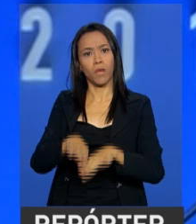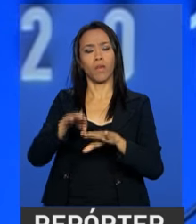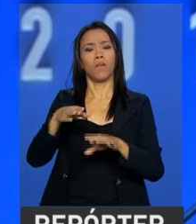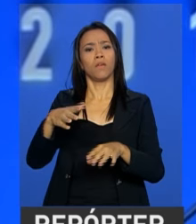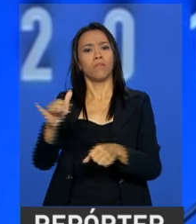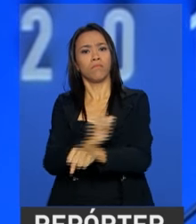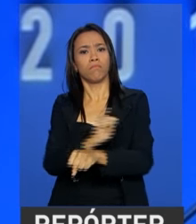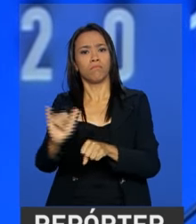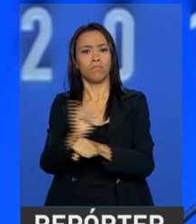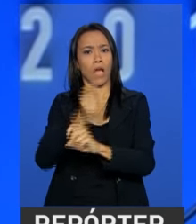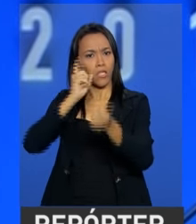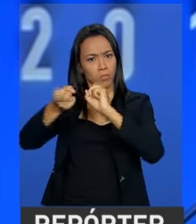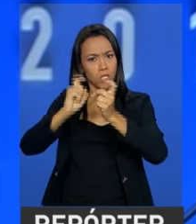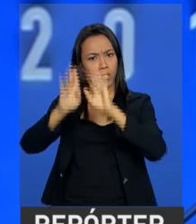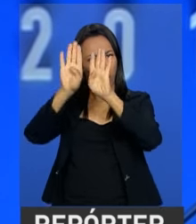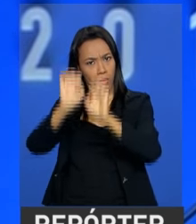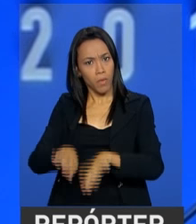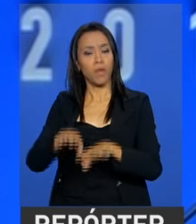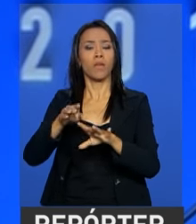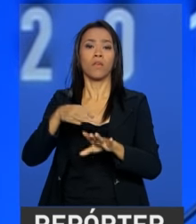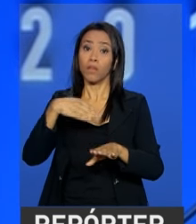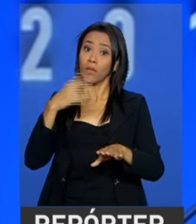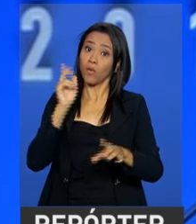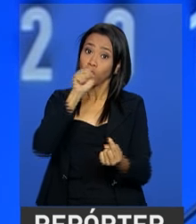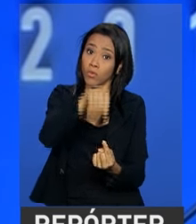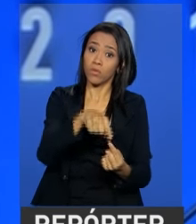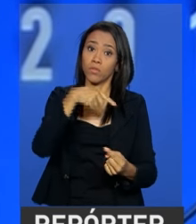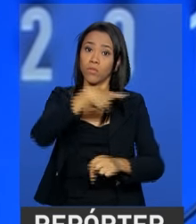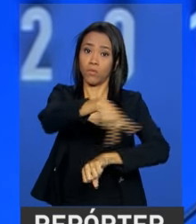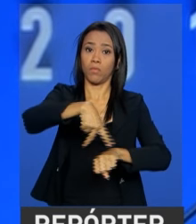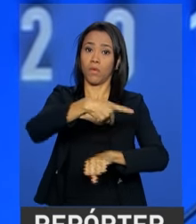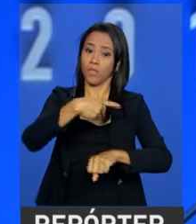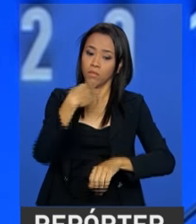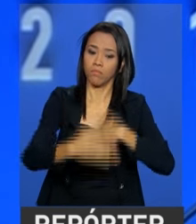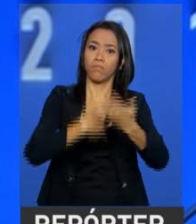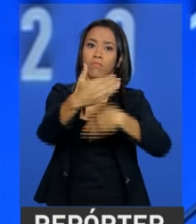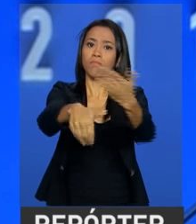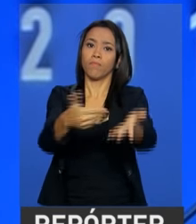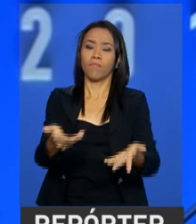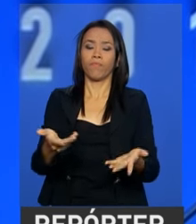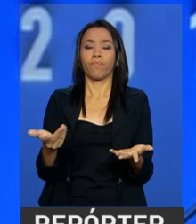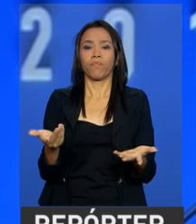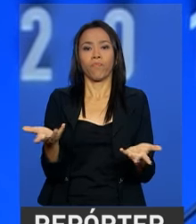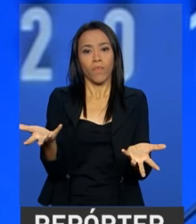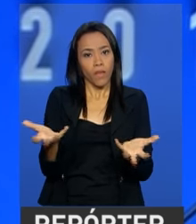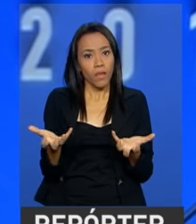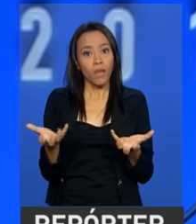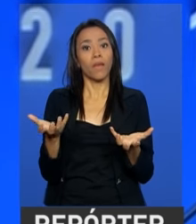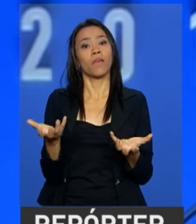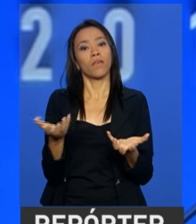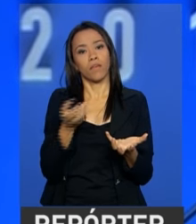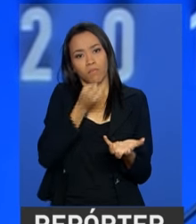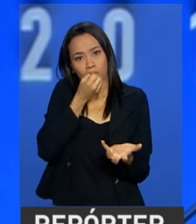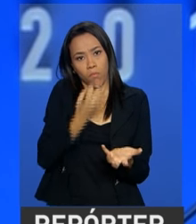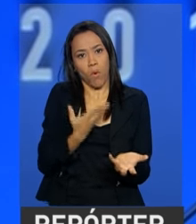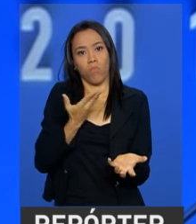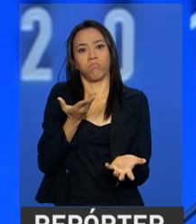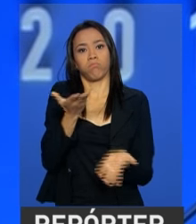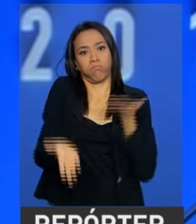que o Brasil possa crescer. Demanda um Estado que preste bom serviço,